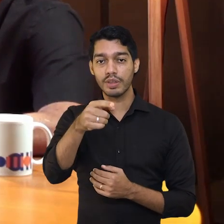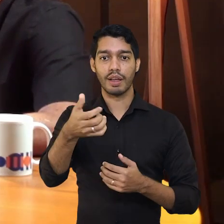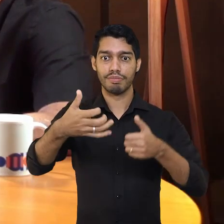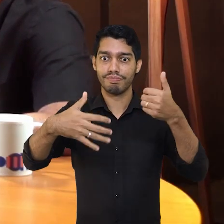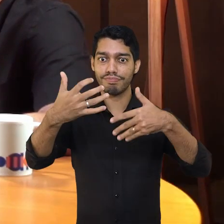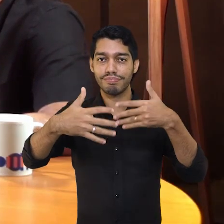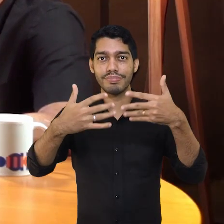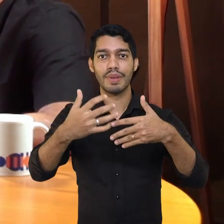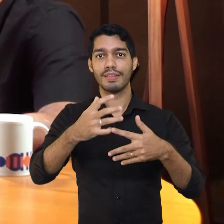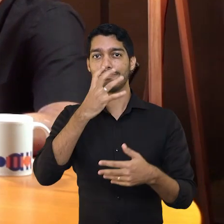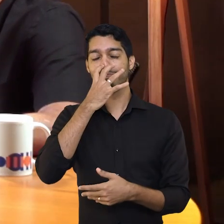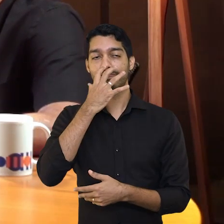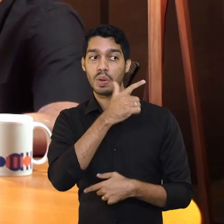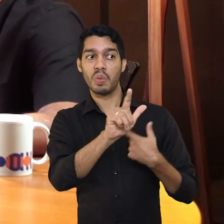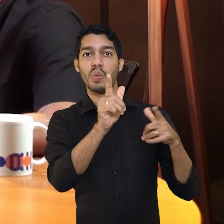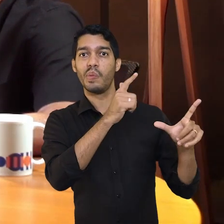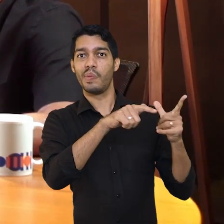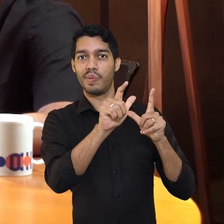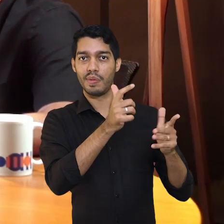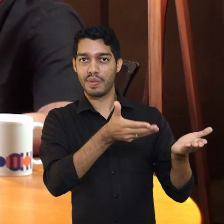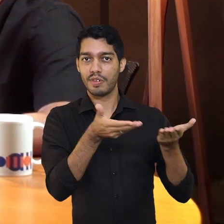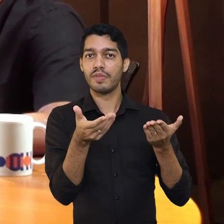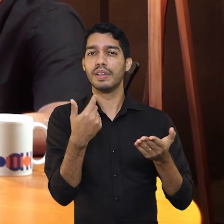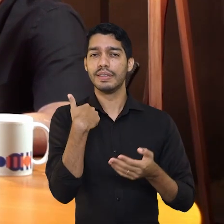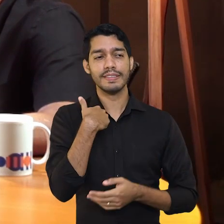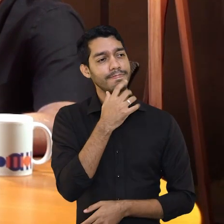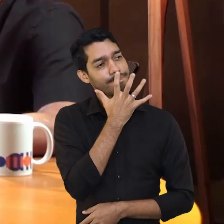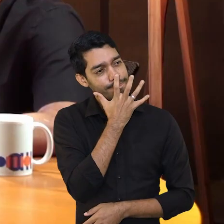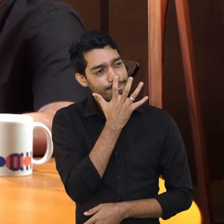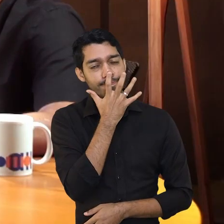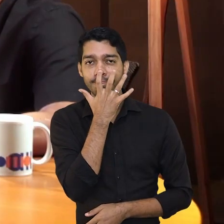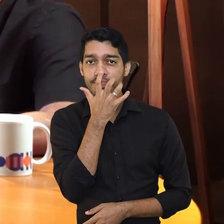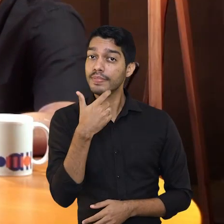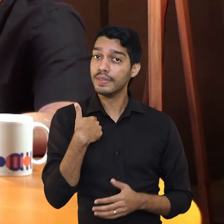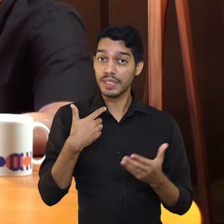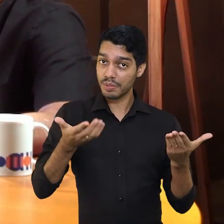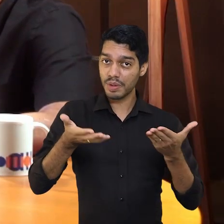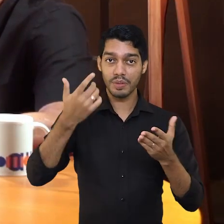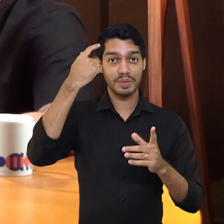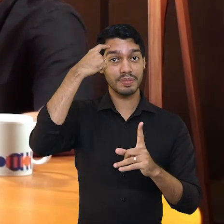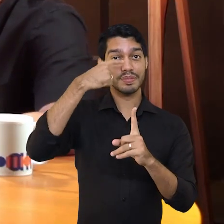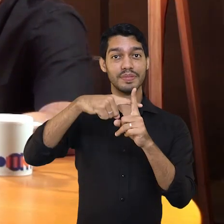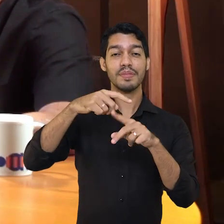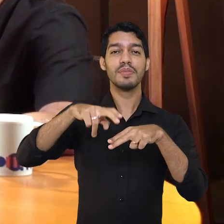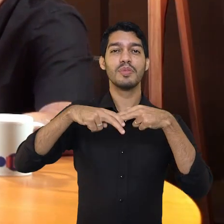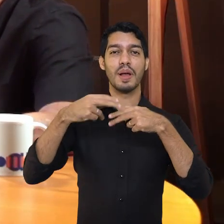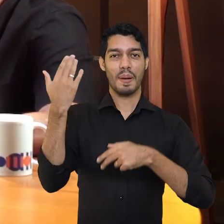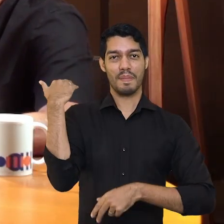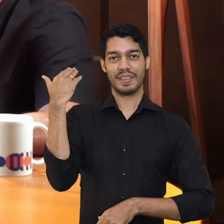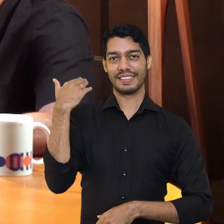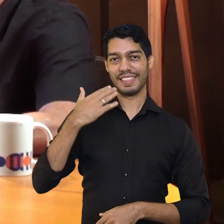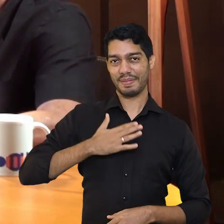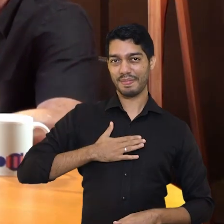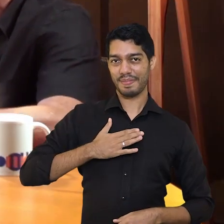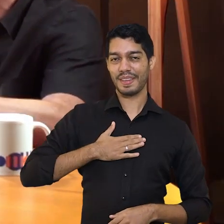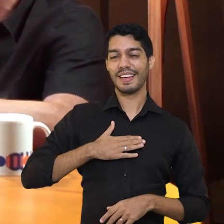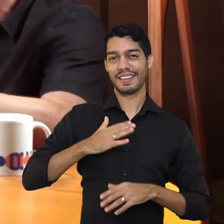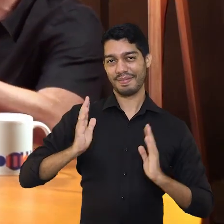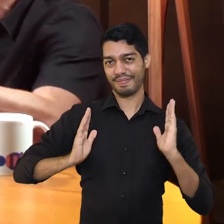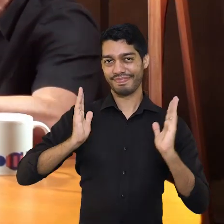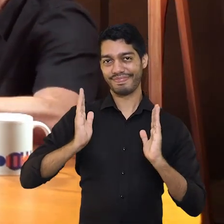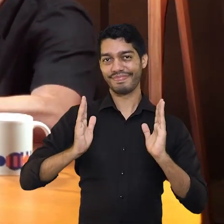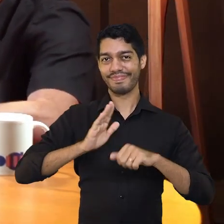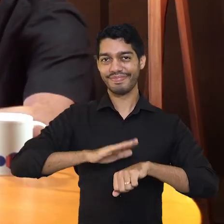estão passando, né? Que eu tô muito mais otimista agora, porque na minha época que tinha uma almanaque do estudante e eu tive